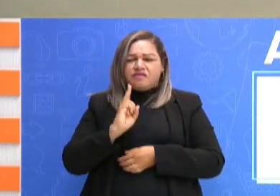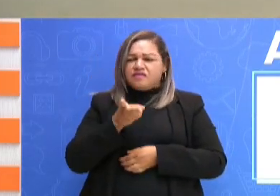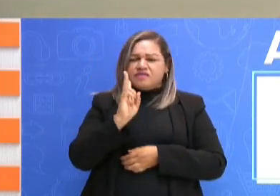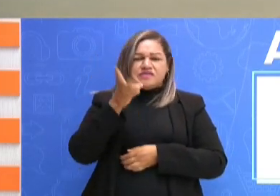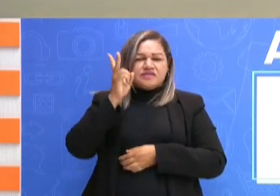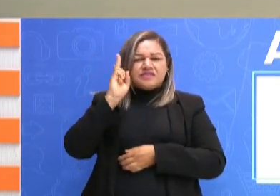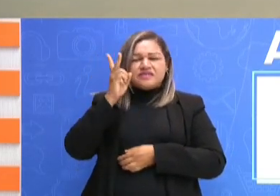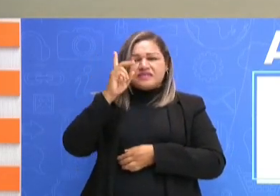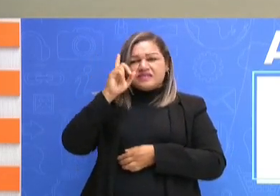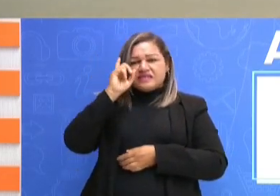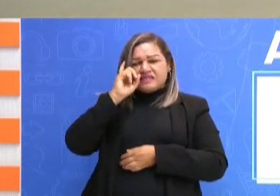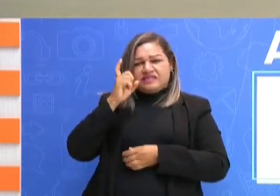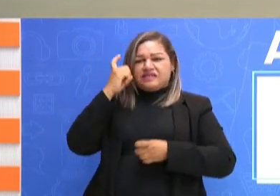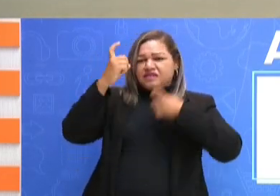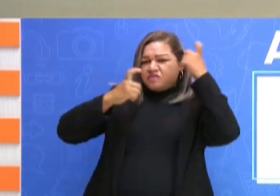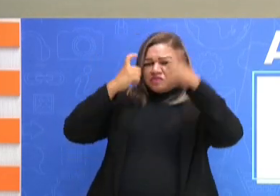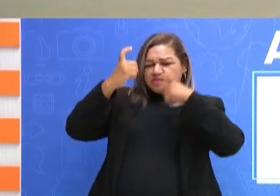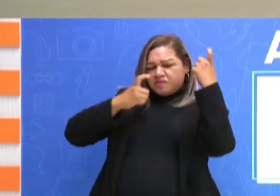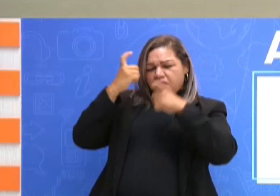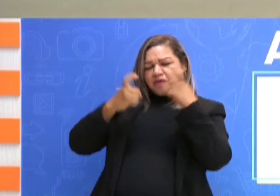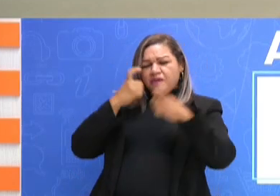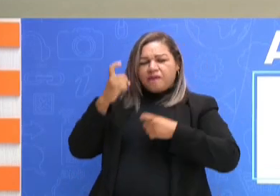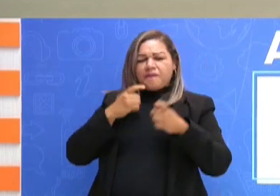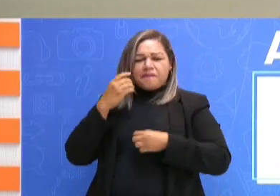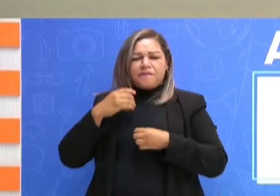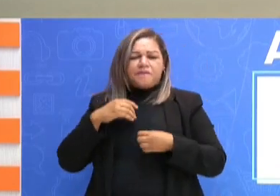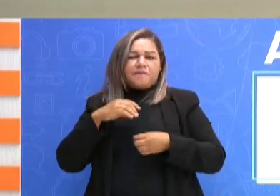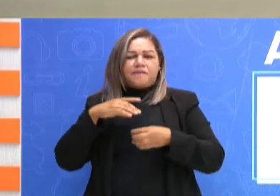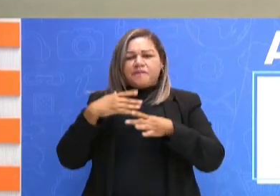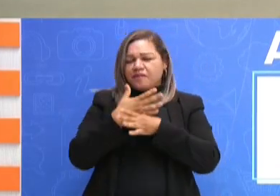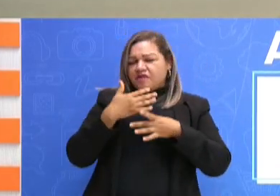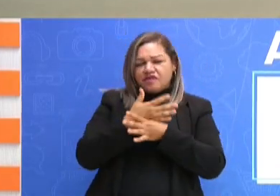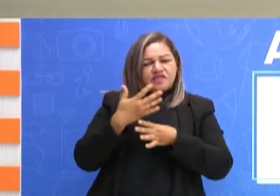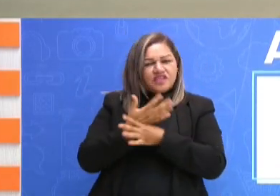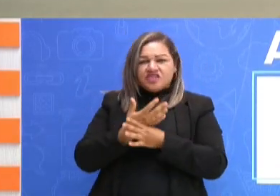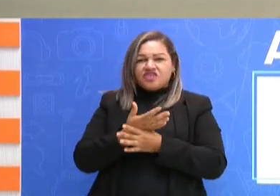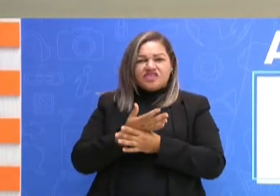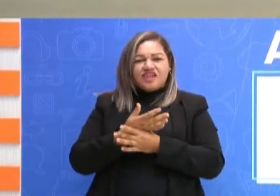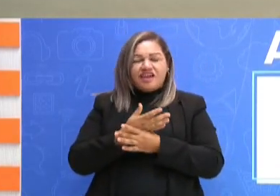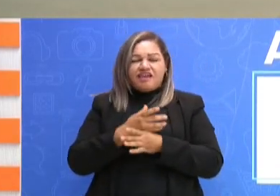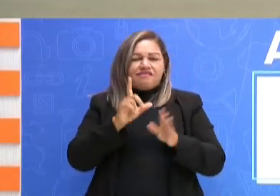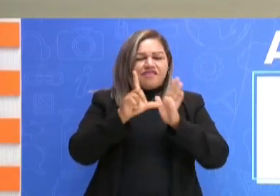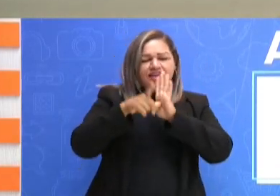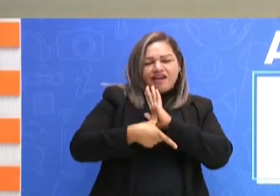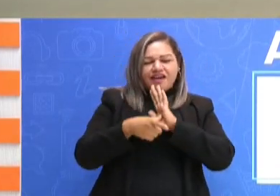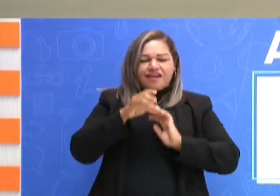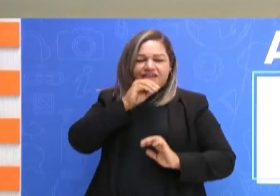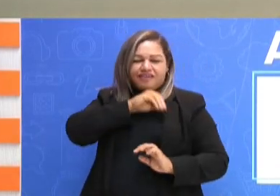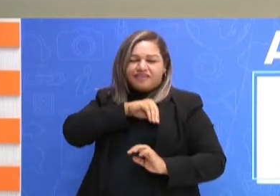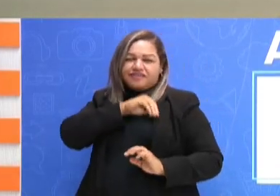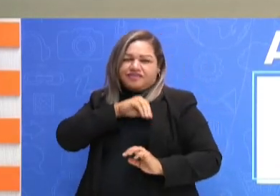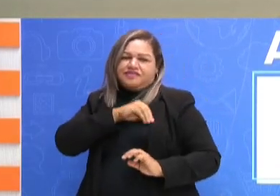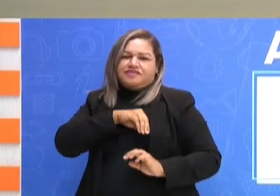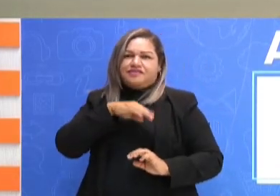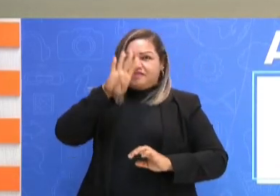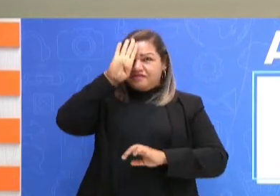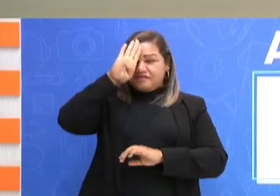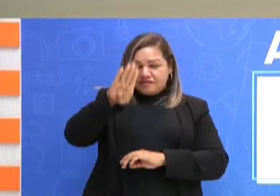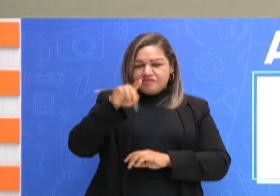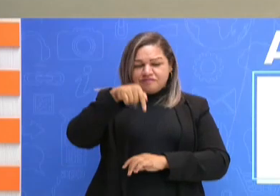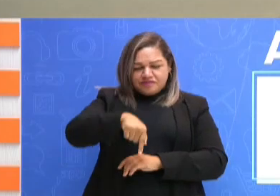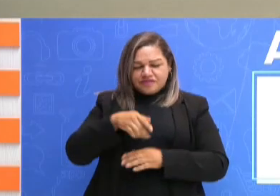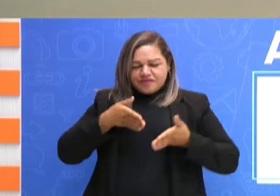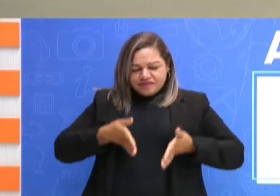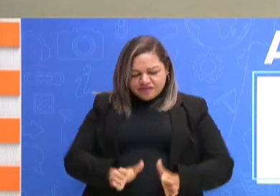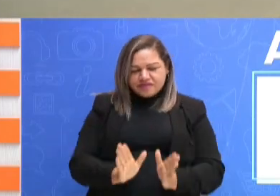com a cidade, com o funcionalismo público, que não deixava atrasar salário, e que sempre priorizou a cidade como um todo, porque aqui